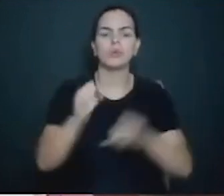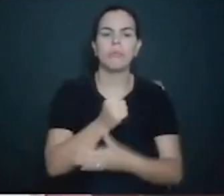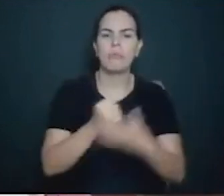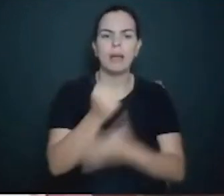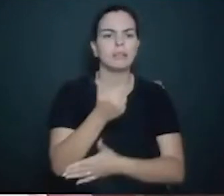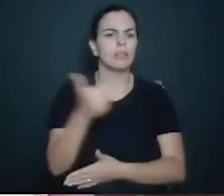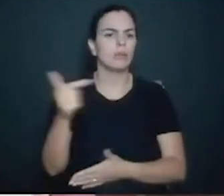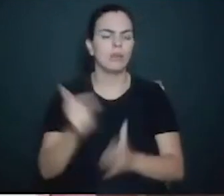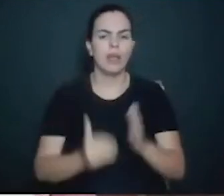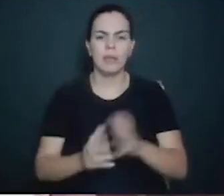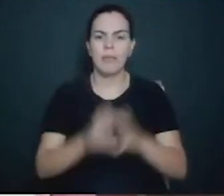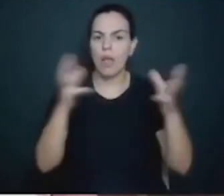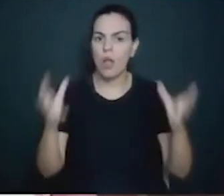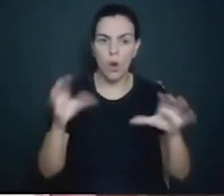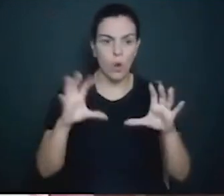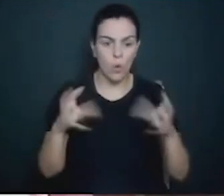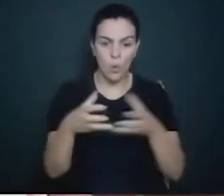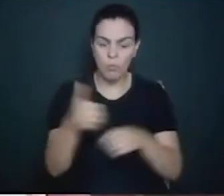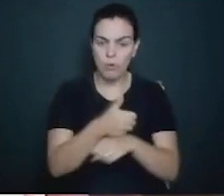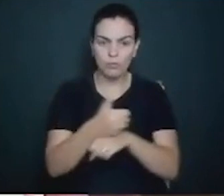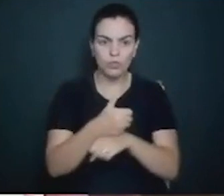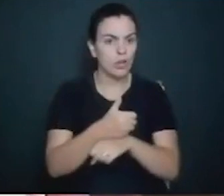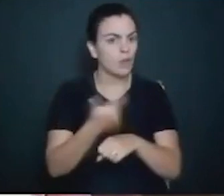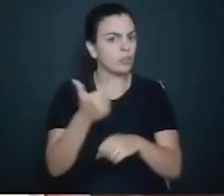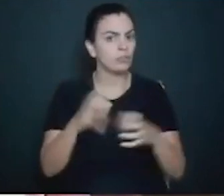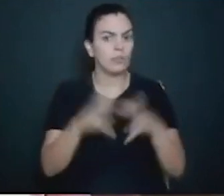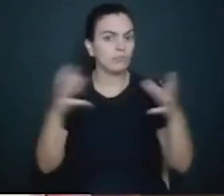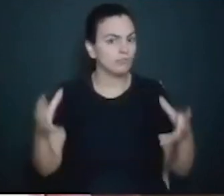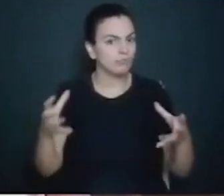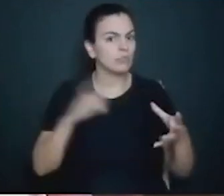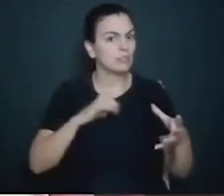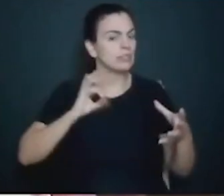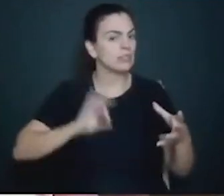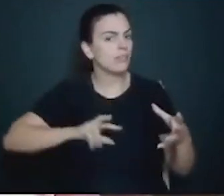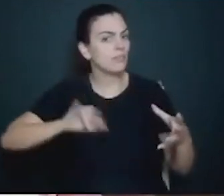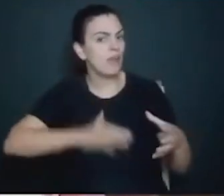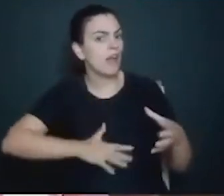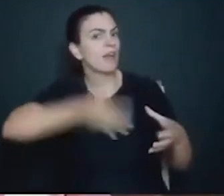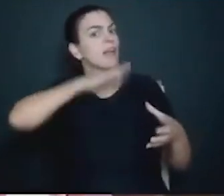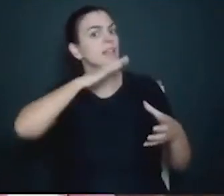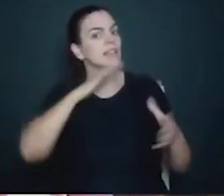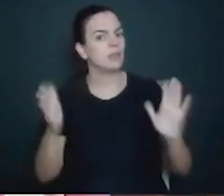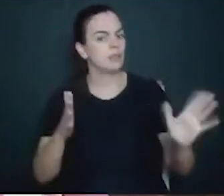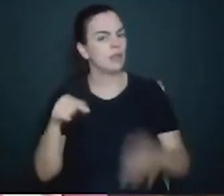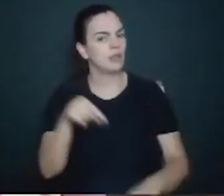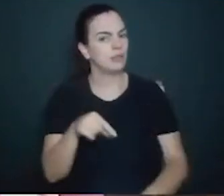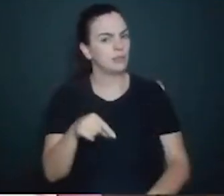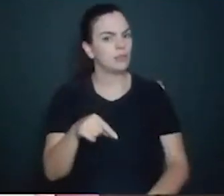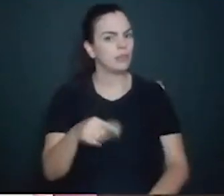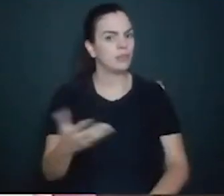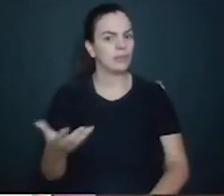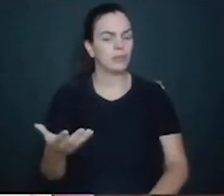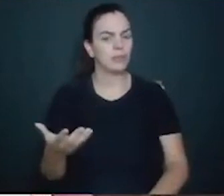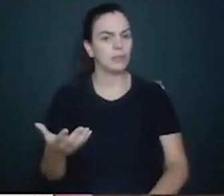aumenta a equipe, se nós sabemos previamente que vai haver, com certeza, crises de saúde nesse período? E por que, que há o